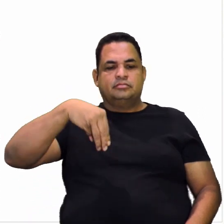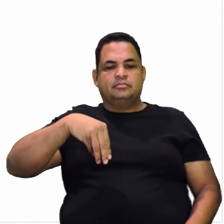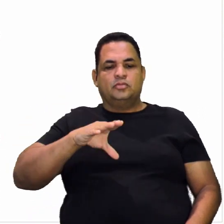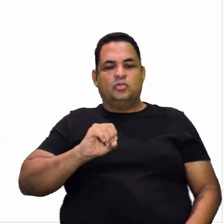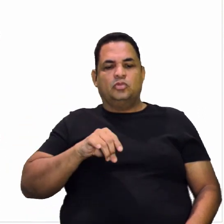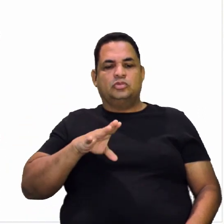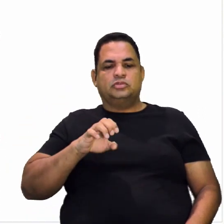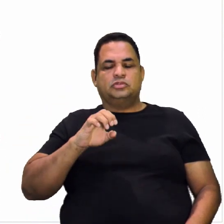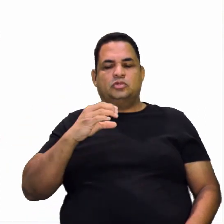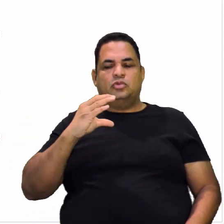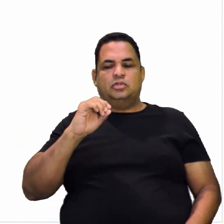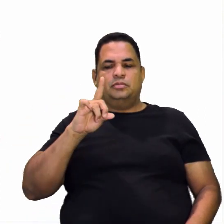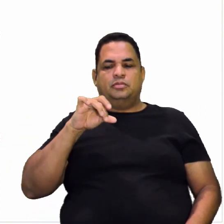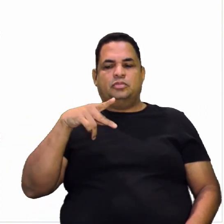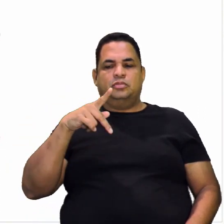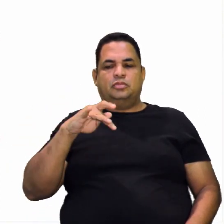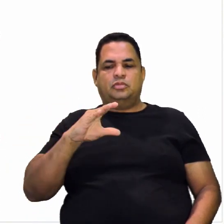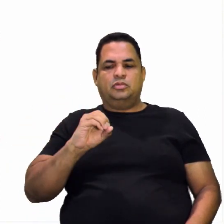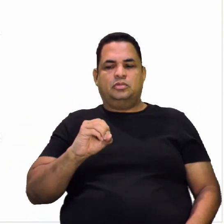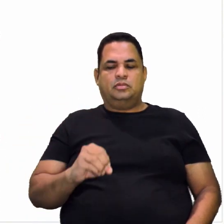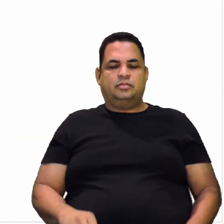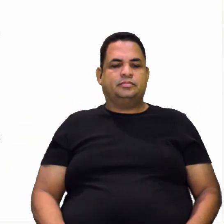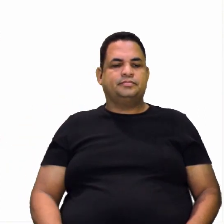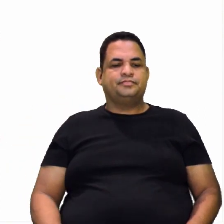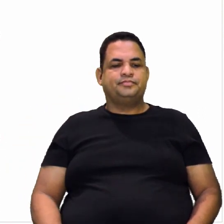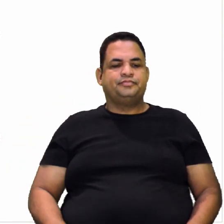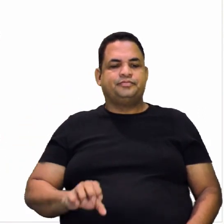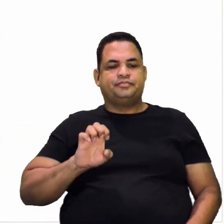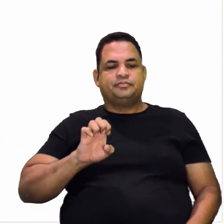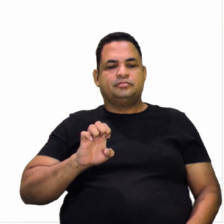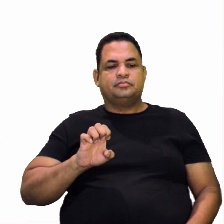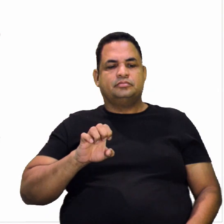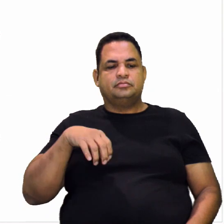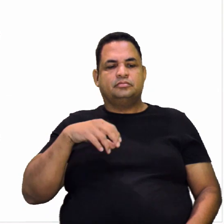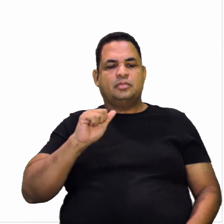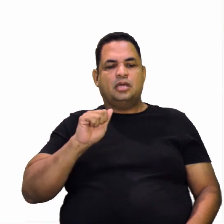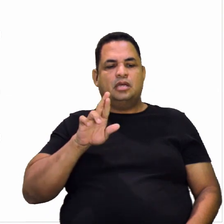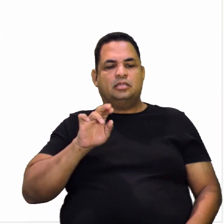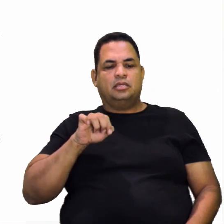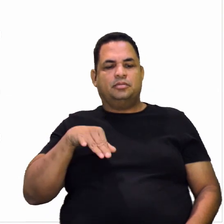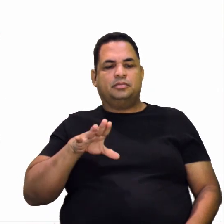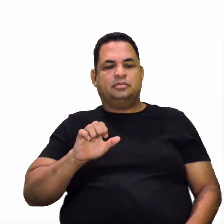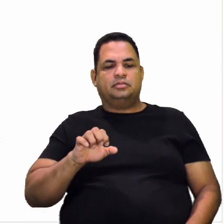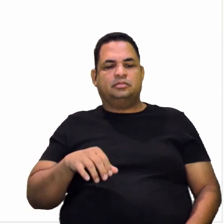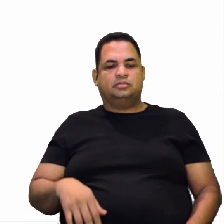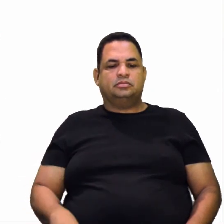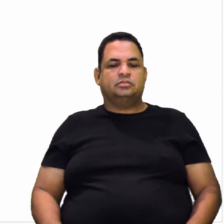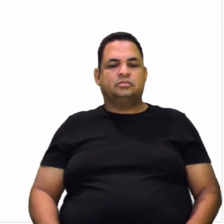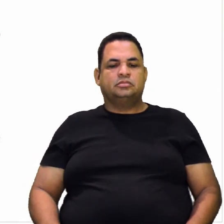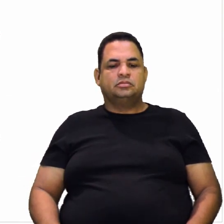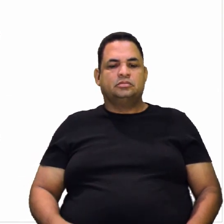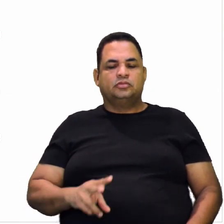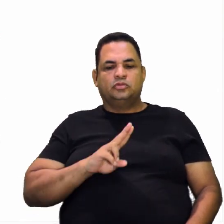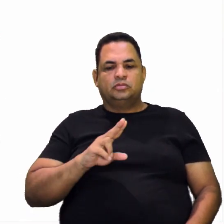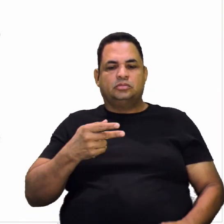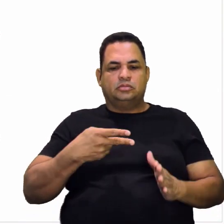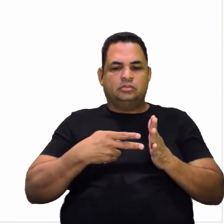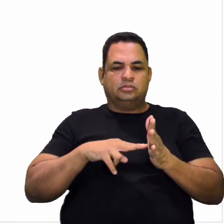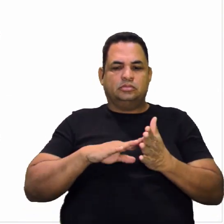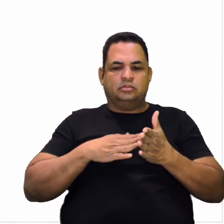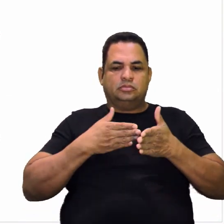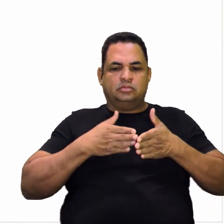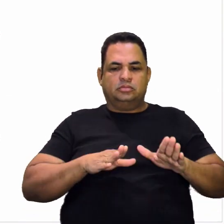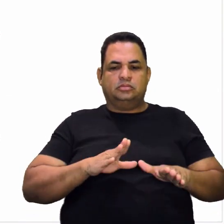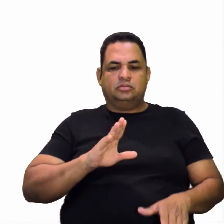Olimpo. Letra E, Ártemis, cujo nome significa